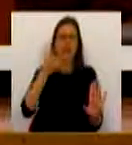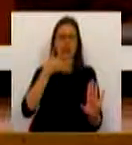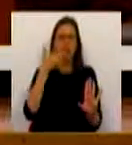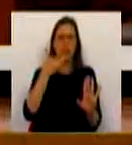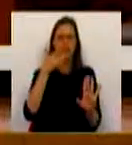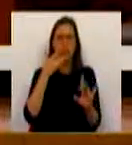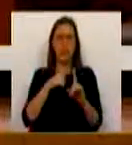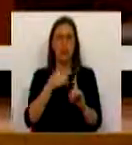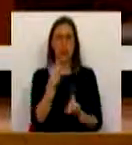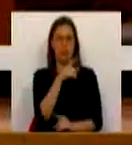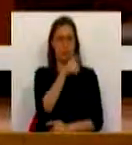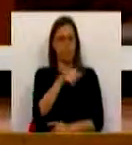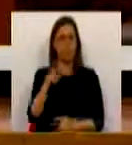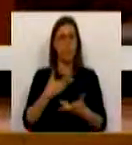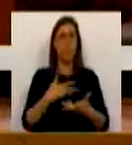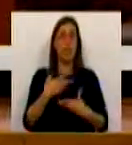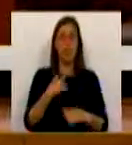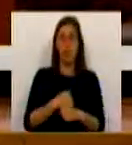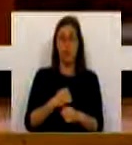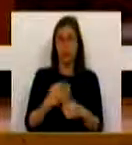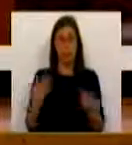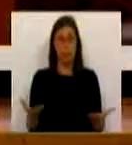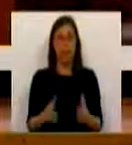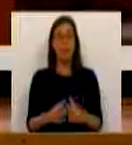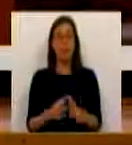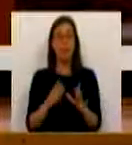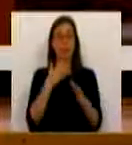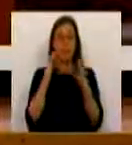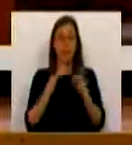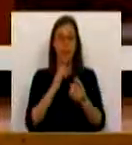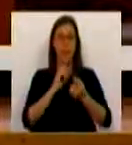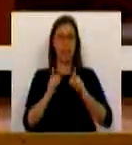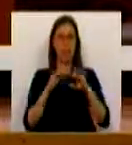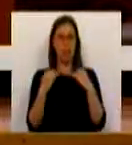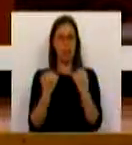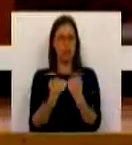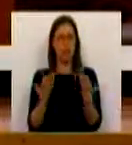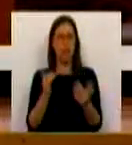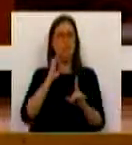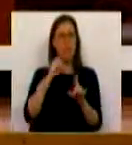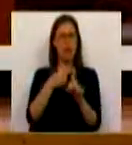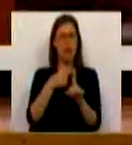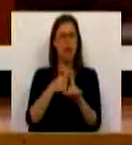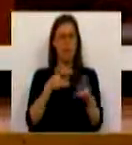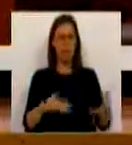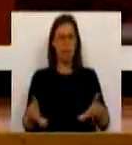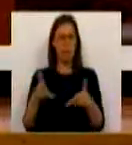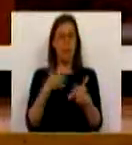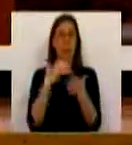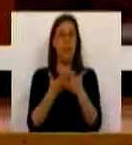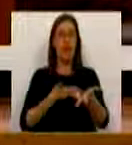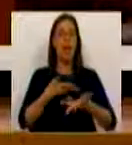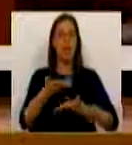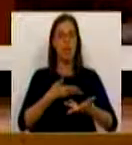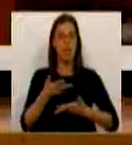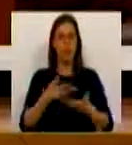de individualização das relações laborais, que afirma o diálogo social como vantagem estratégica da